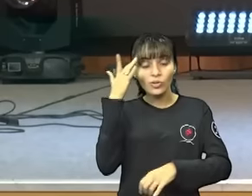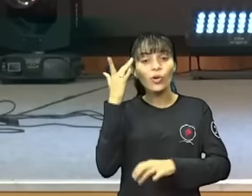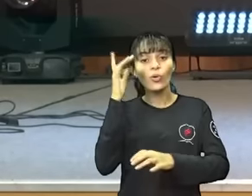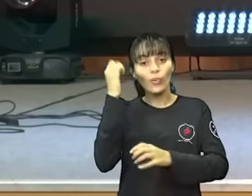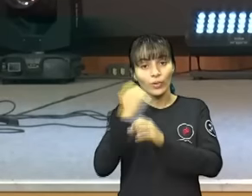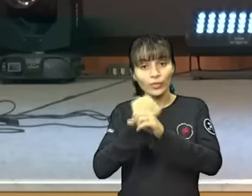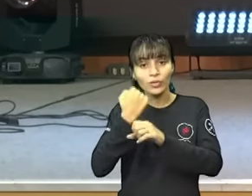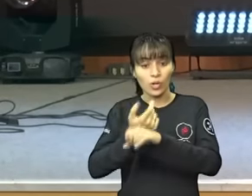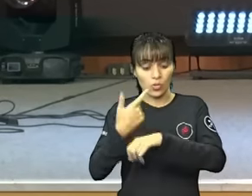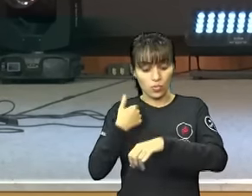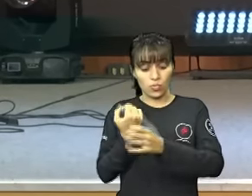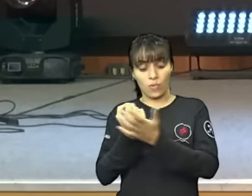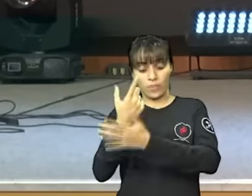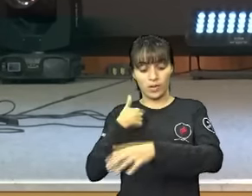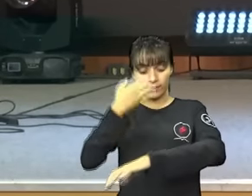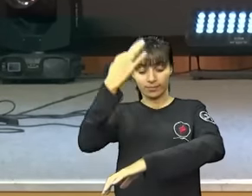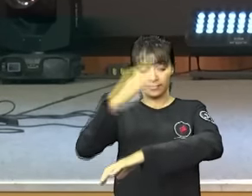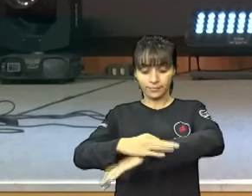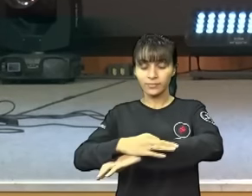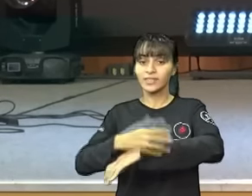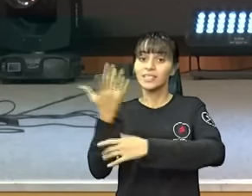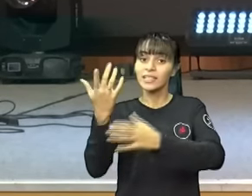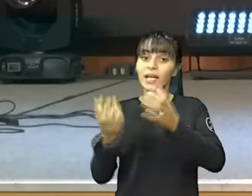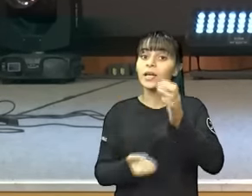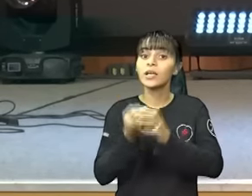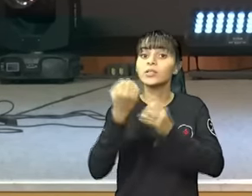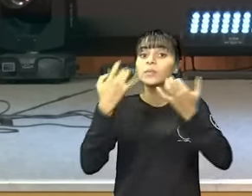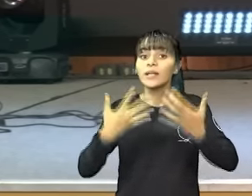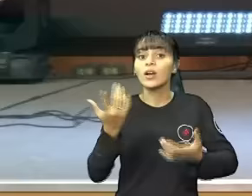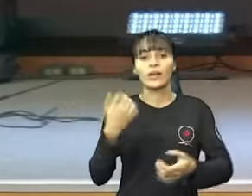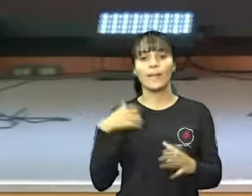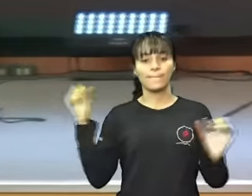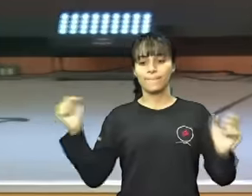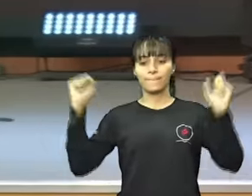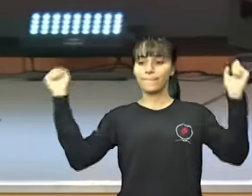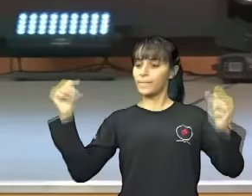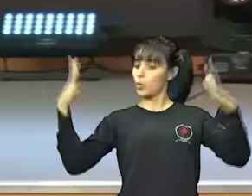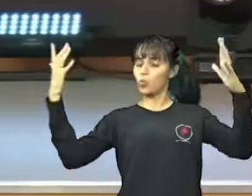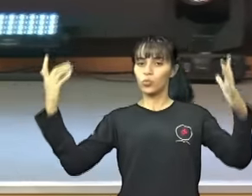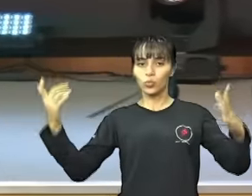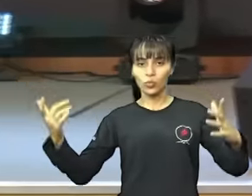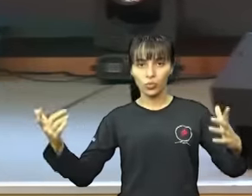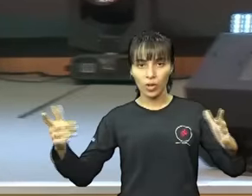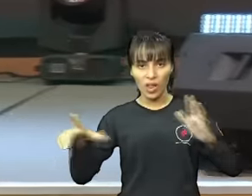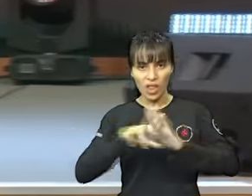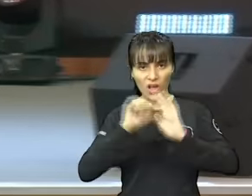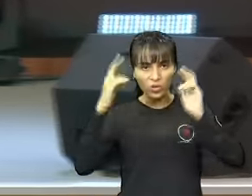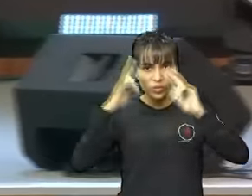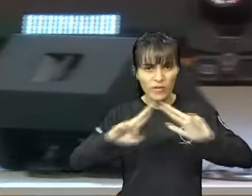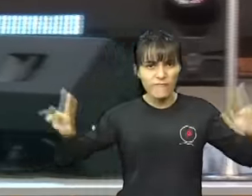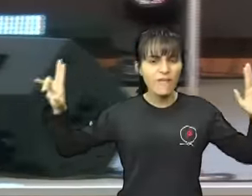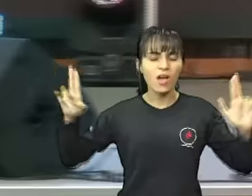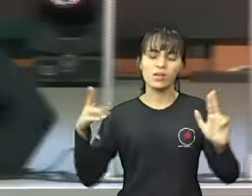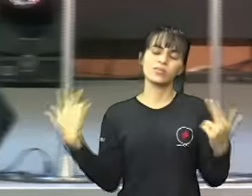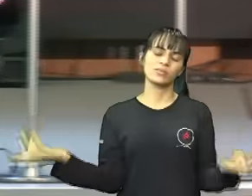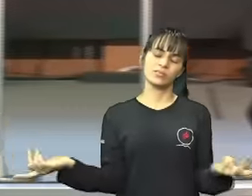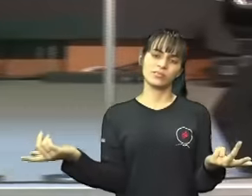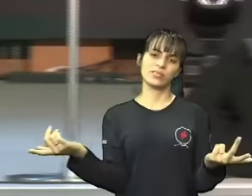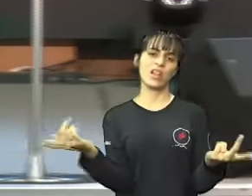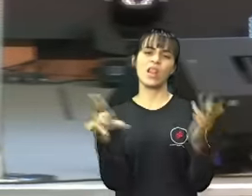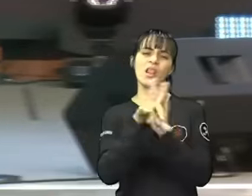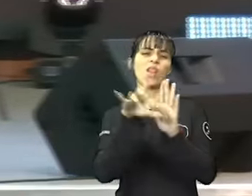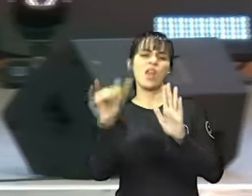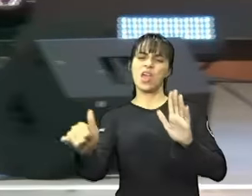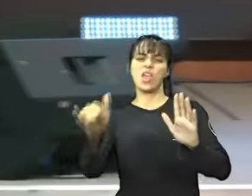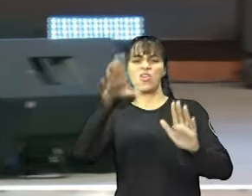construiu eu comprei botei no meu povo se você quer ficar o mundo porque que apareceu do lado as leis do universo acho que é nome é mais